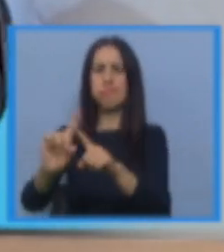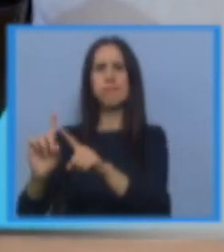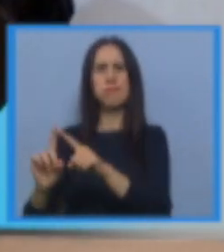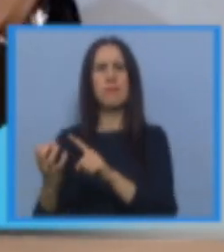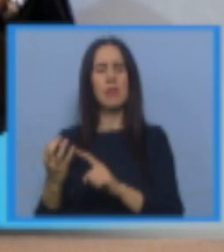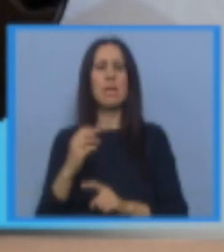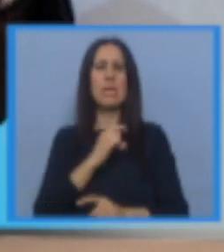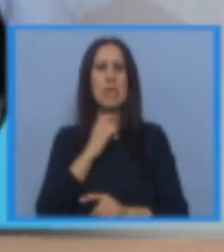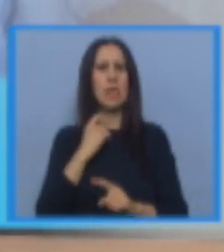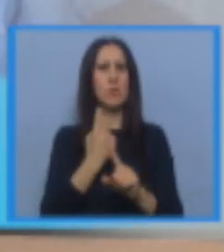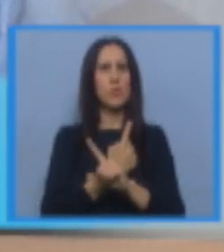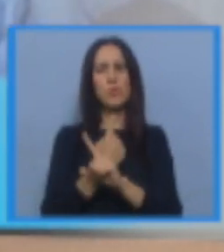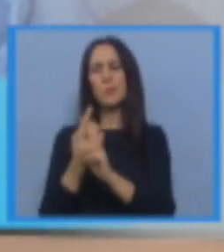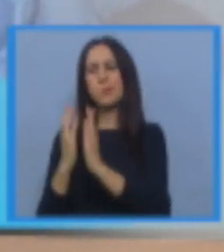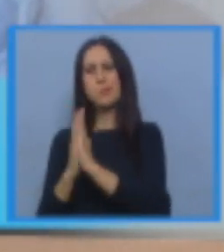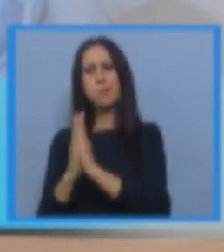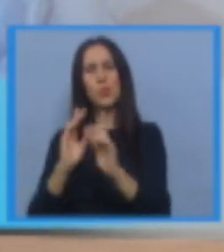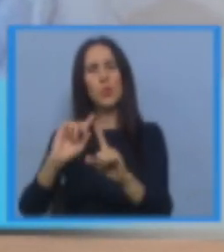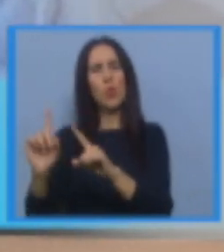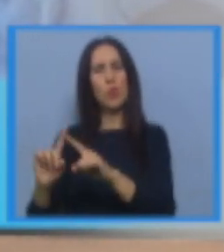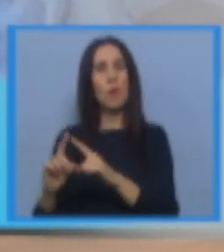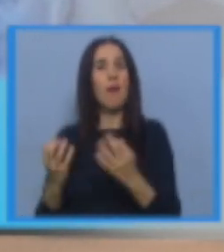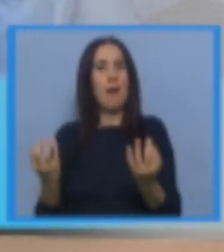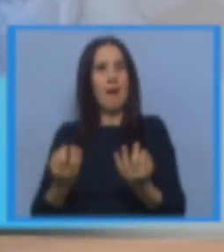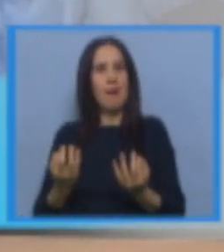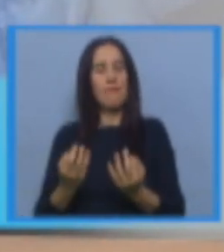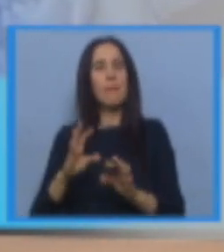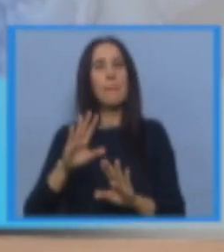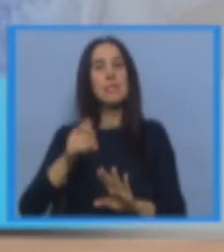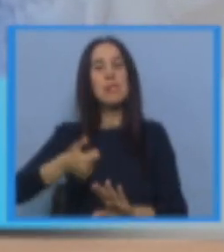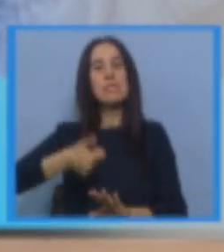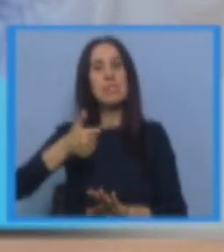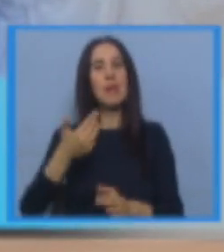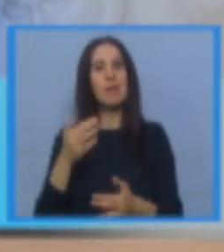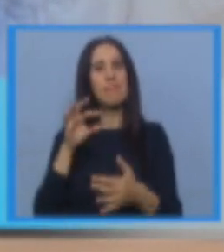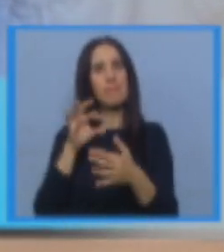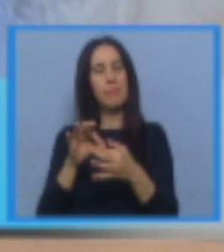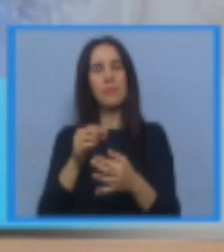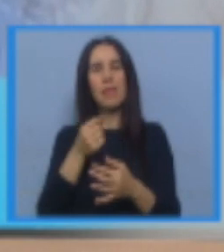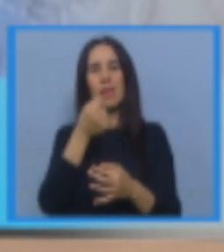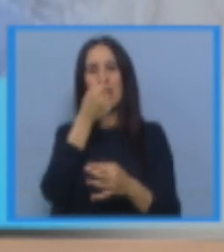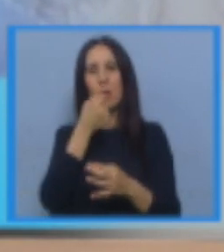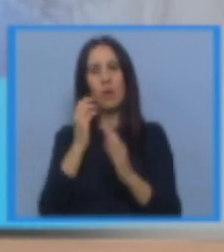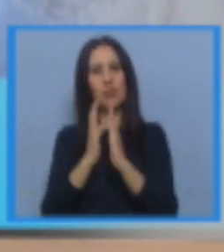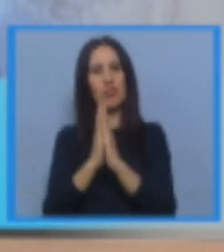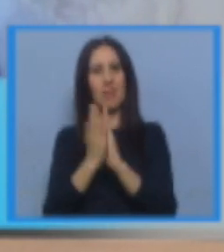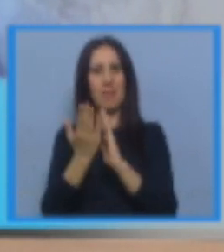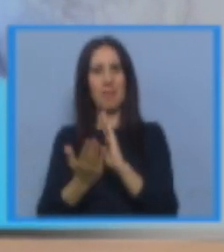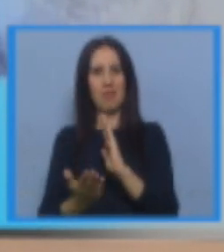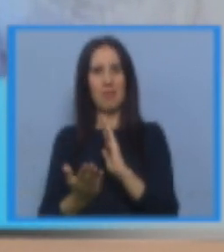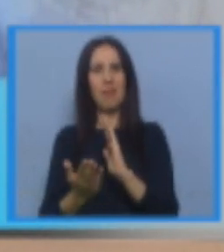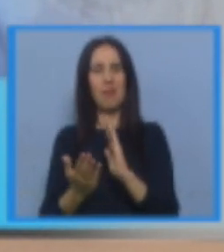o clero, os religiosos e tudo, mas tudo está centrado na Eucaristia, que